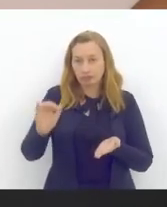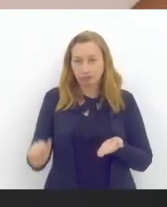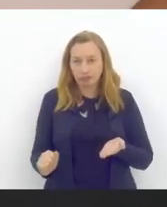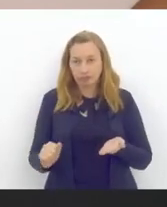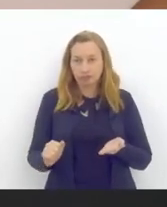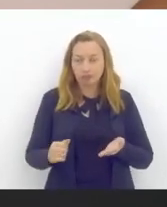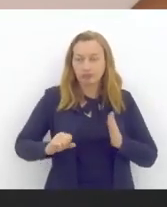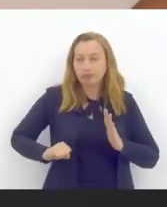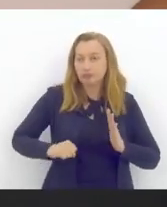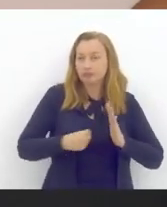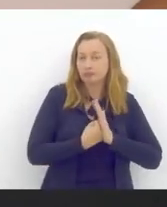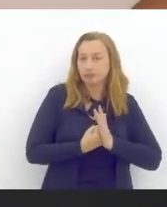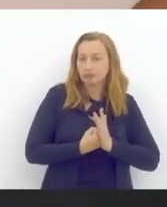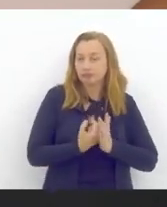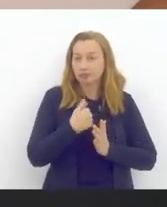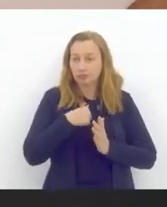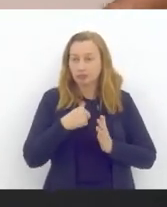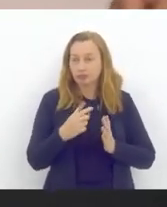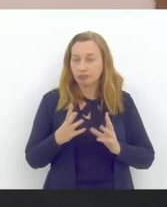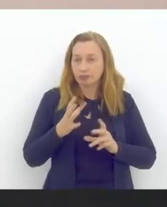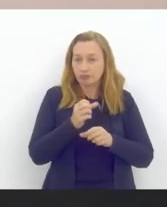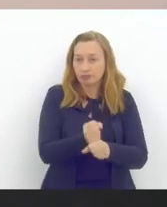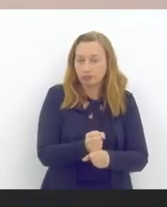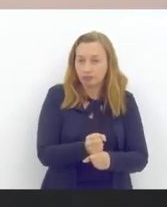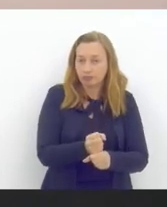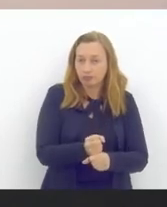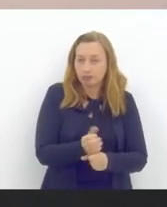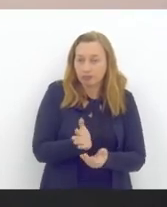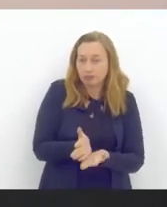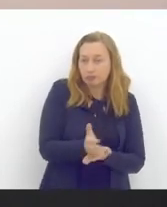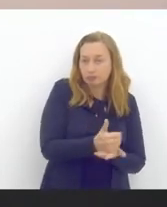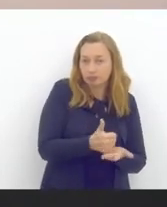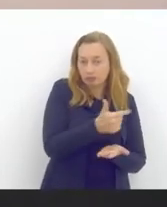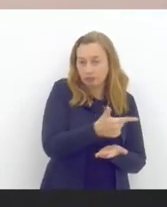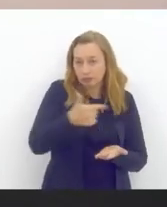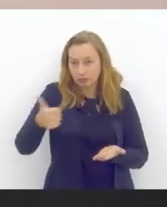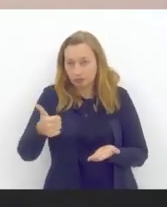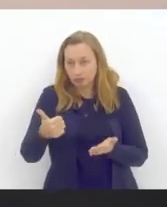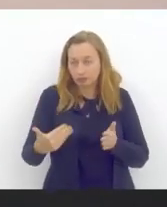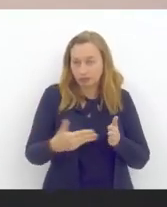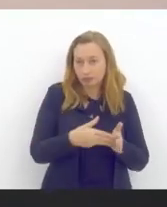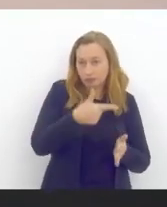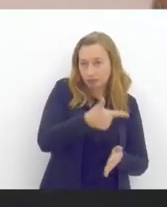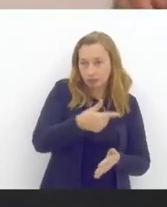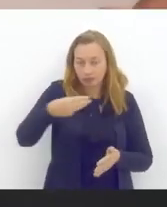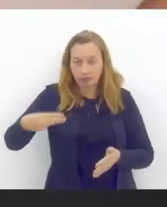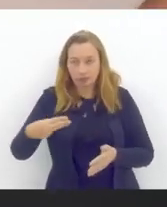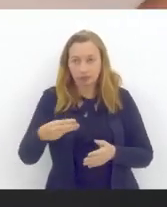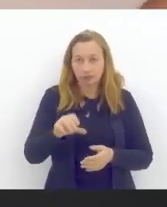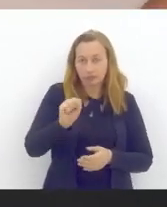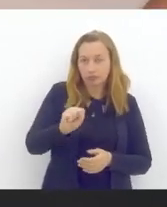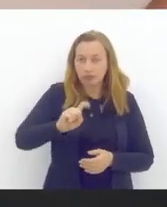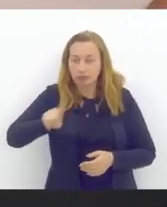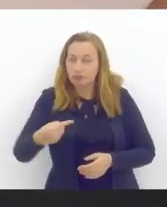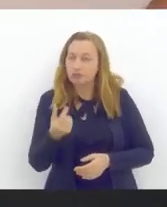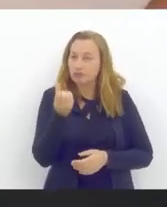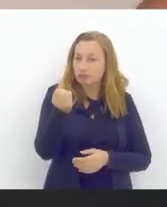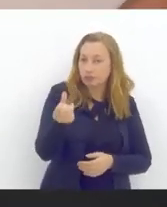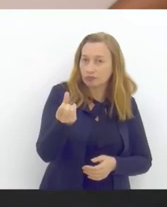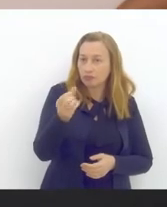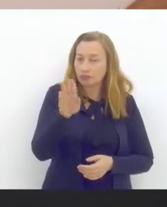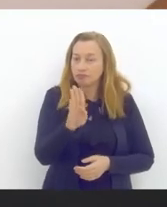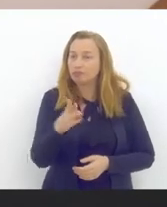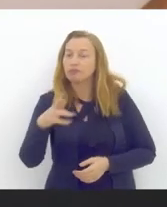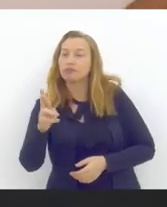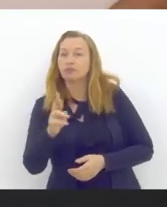o impacto que eu calculei em cima da arrecadação de 21 para 23 era de 8,6 bilhões